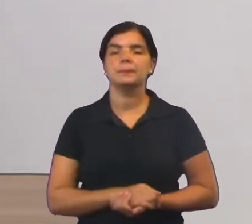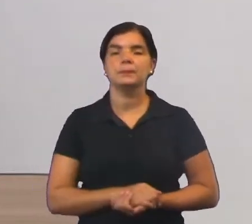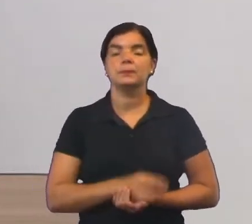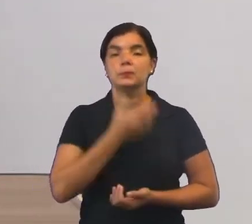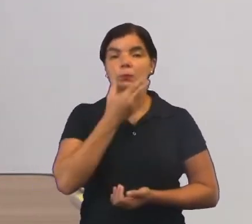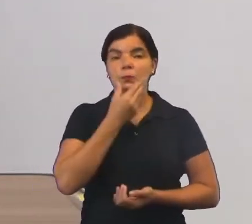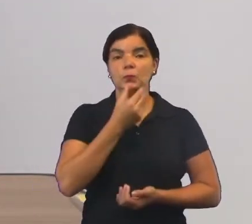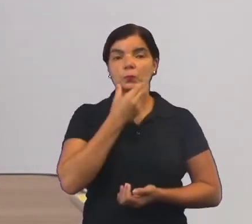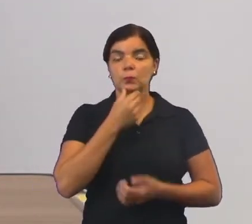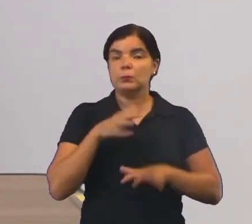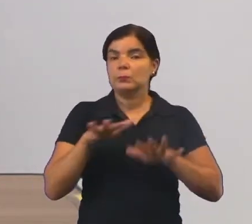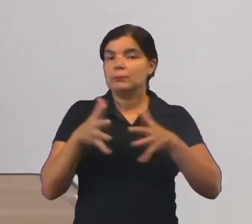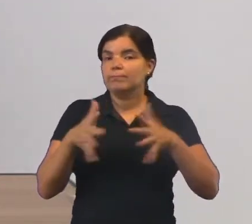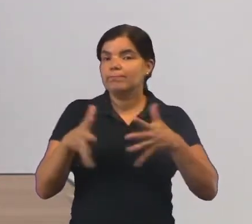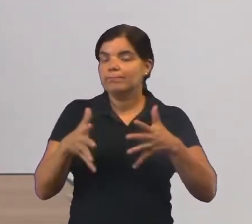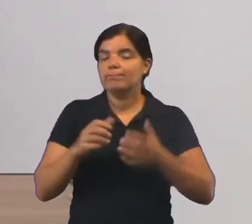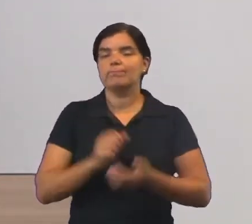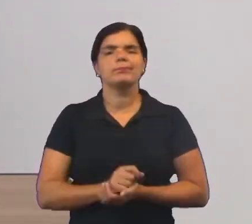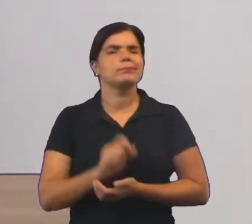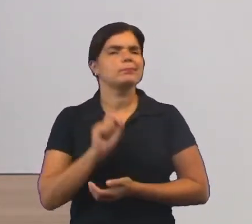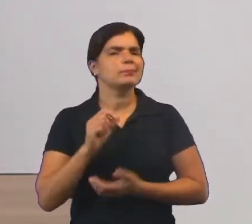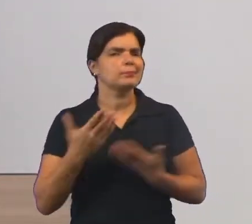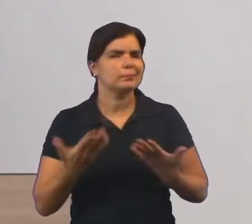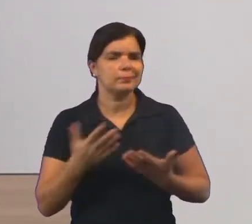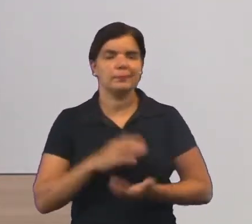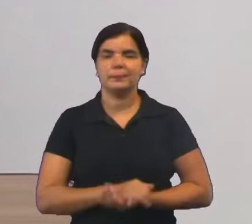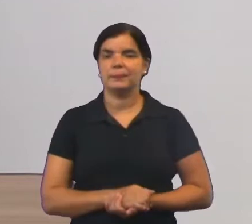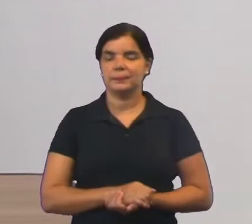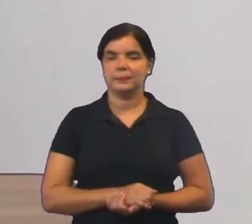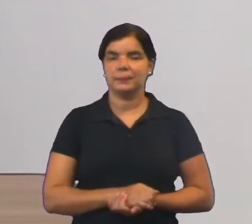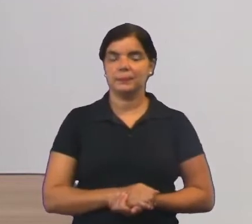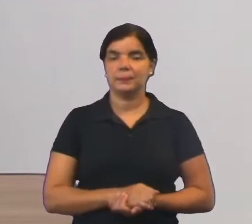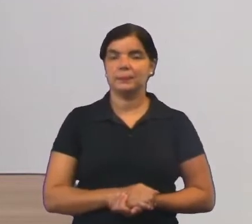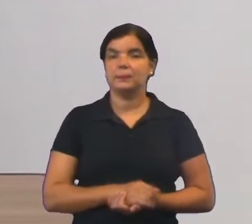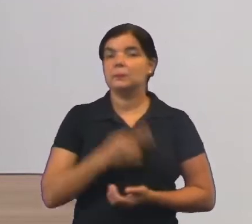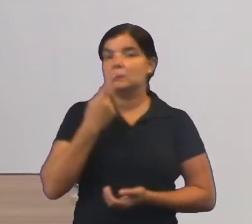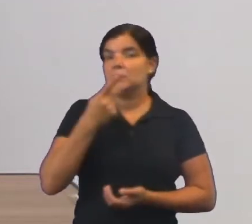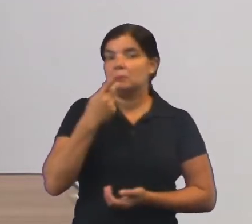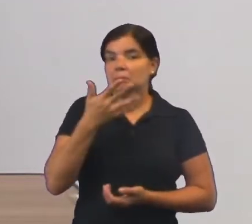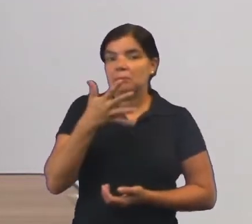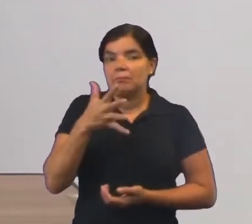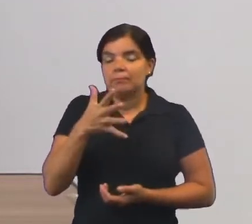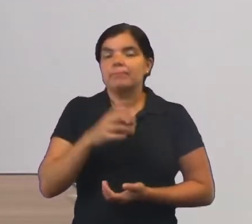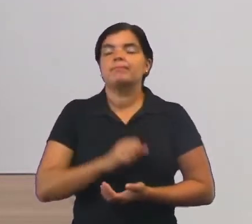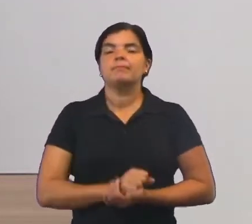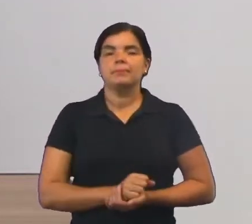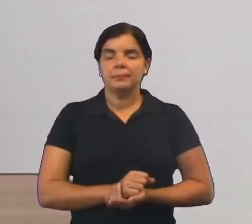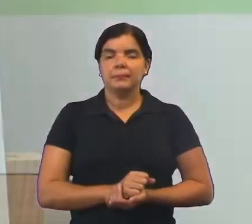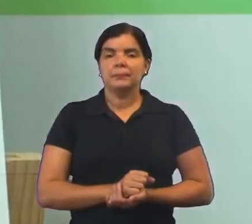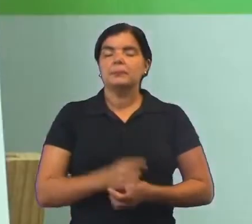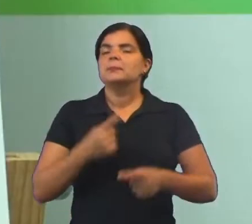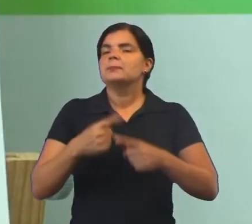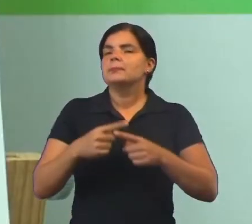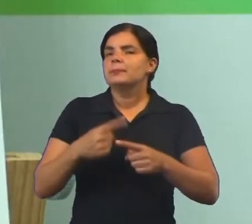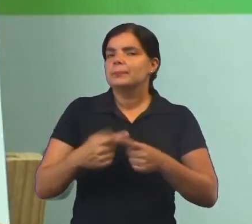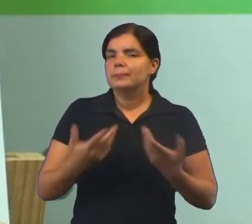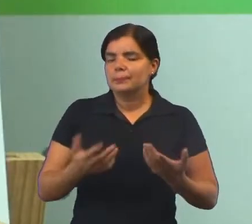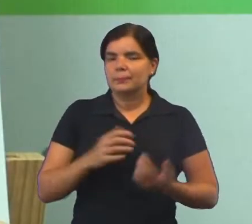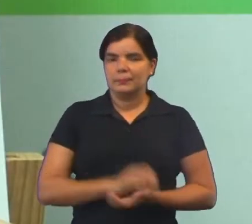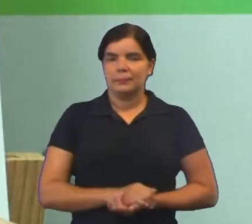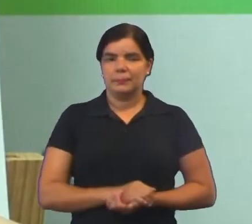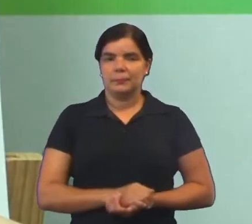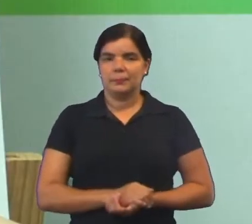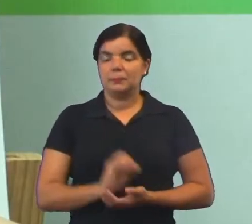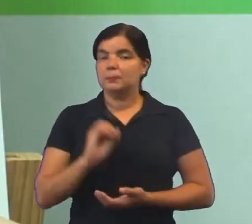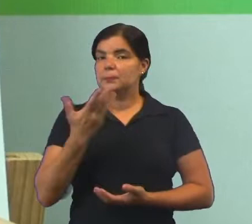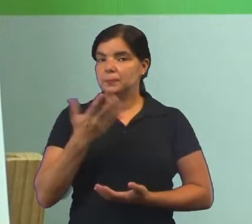O menino ficou tremendo, ele ficou tremendo, olha só, gaguejando, ficou gaguejando. Por que que